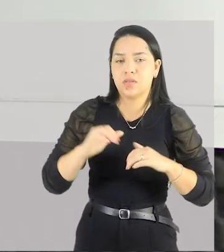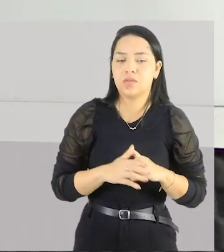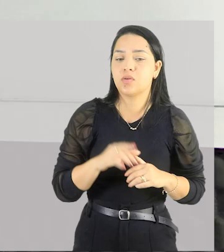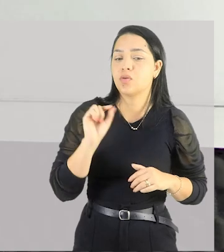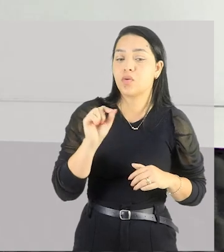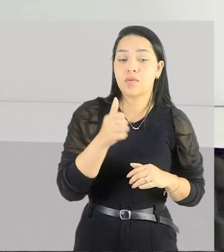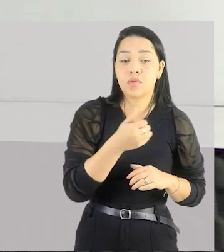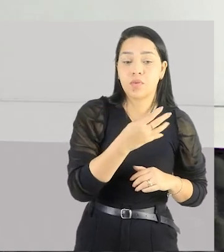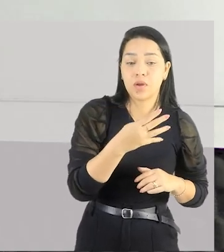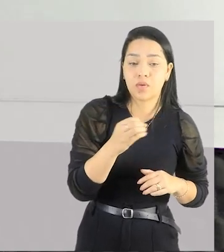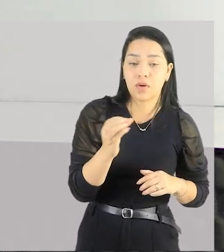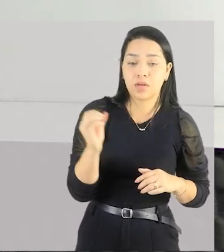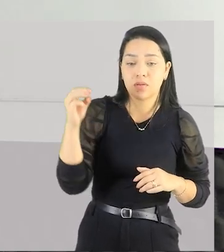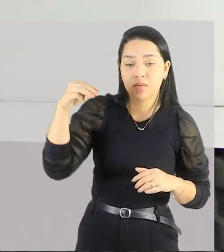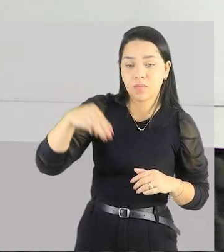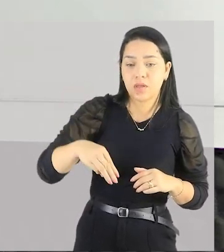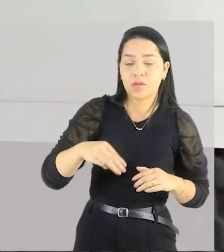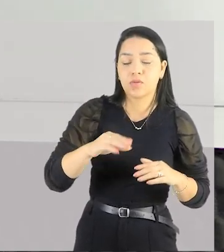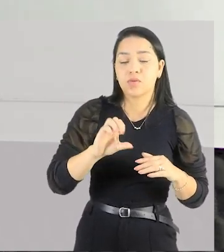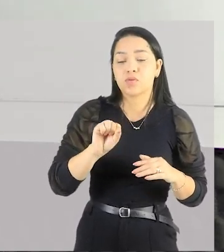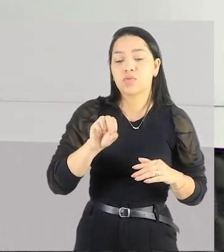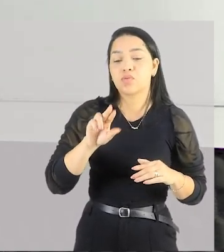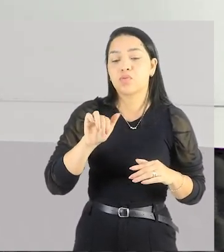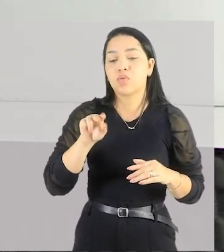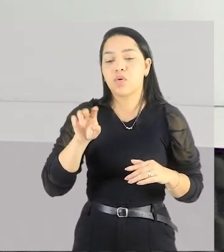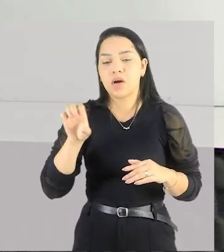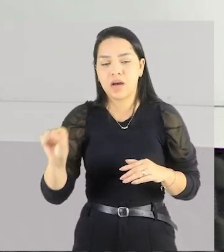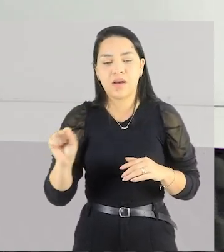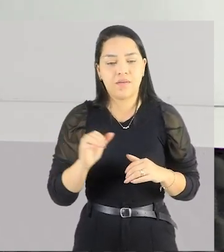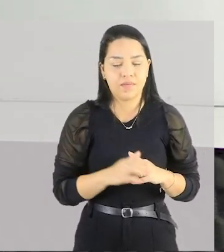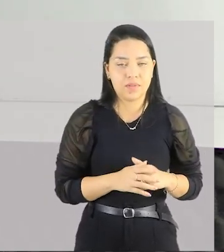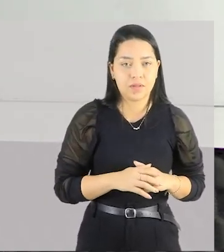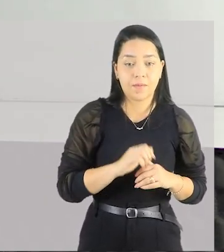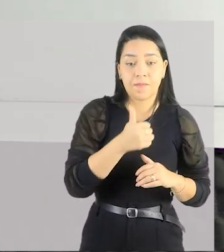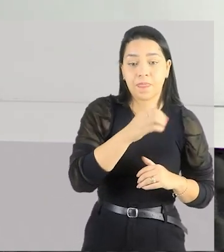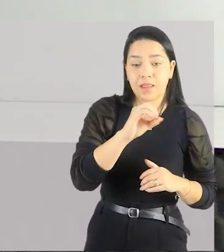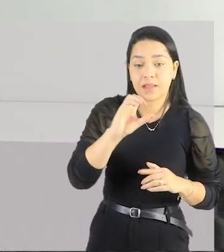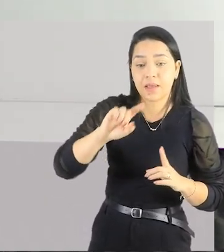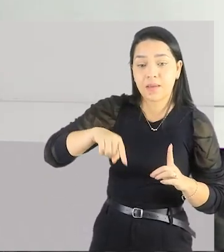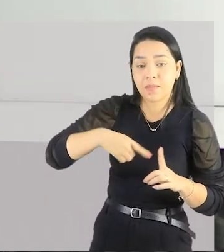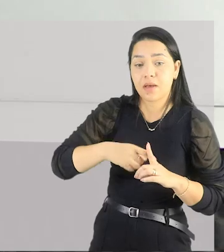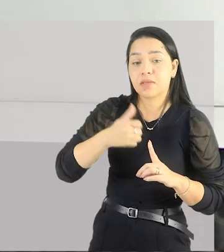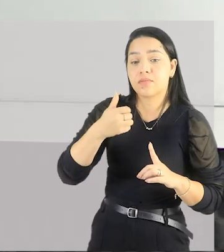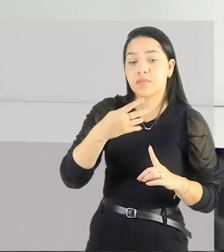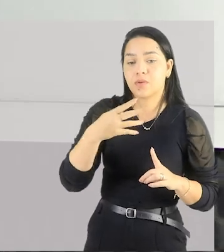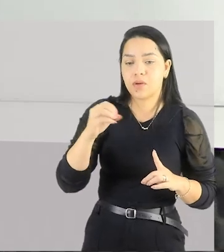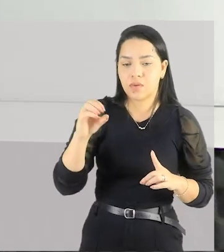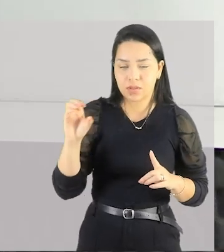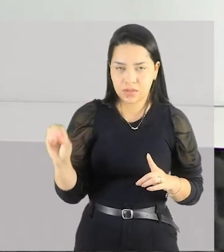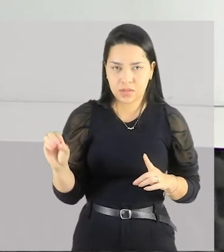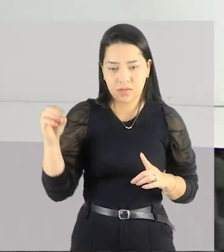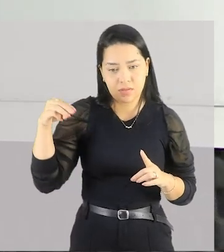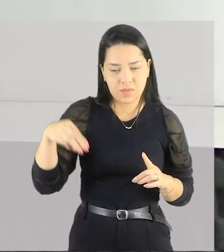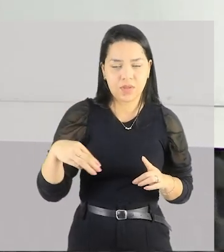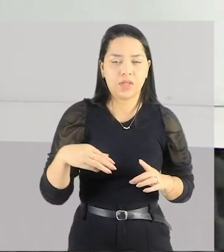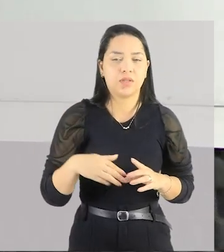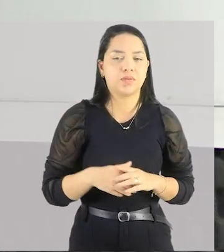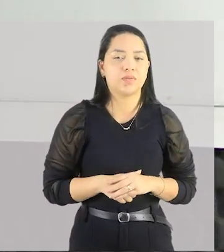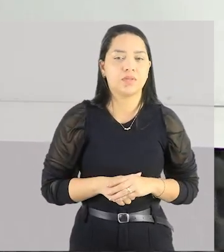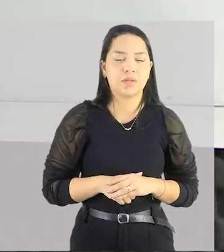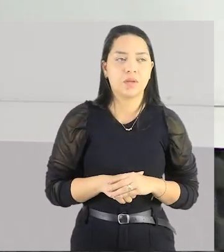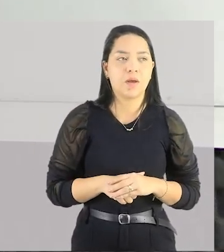com 1.400 de trechos suaves. Então vai ser 100 mais 1.400. 100